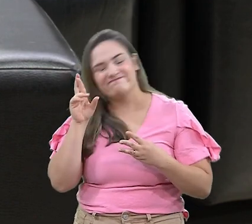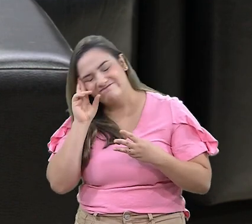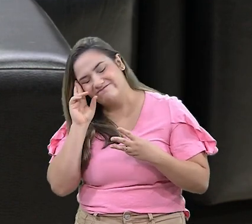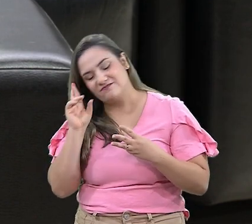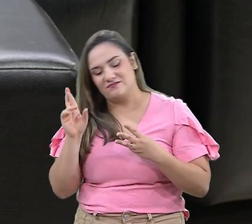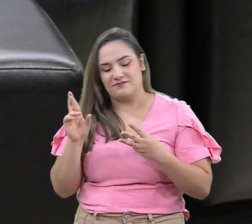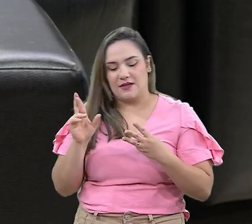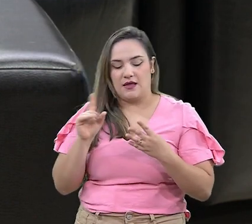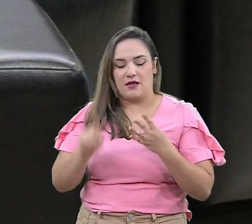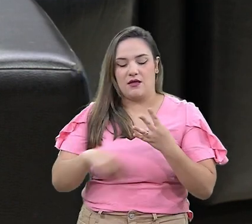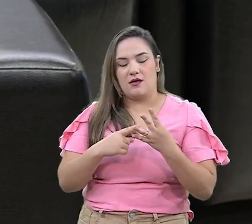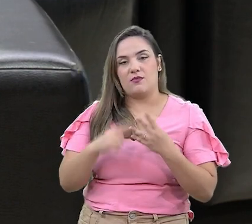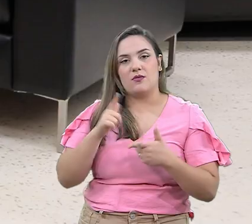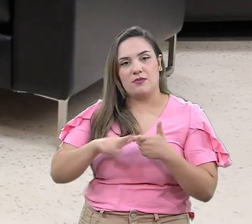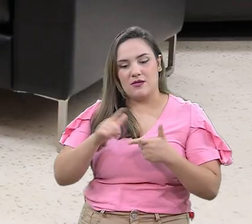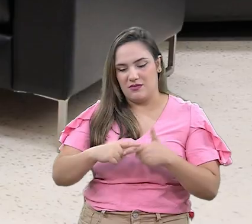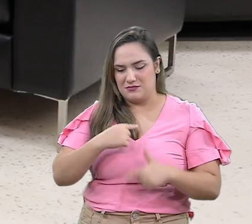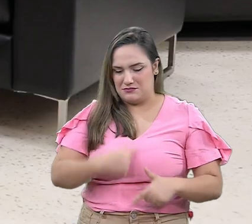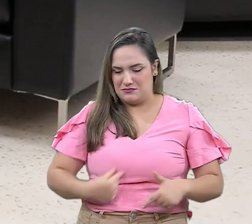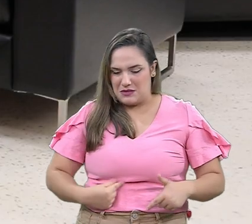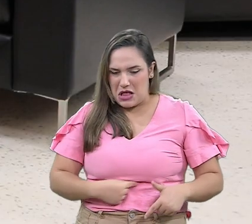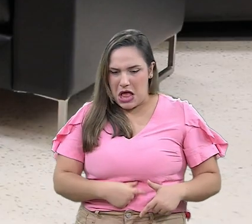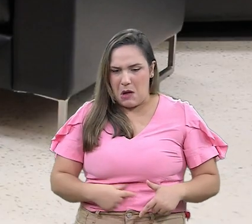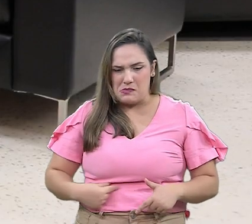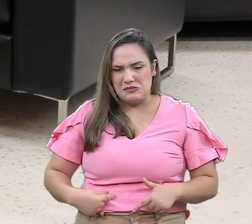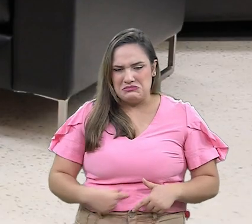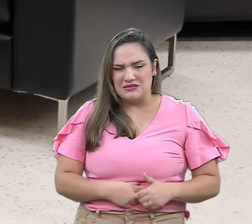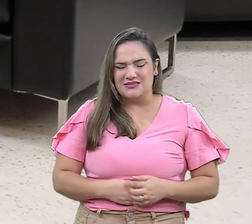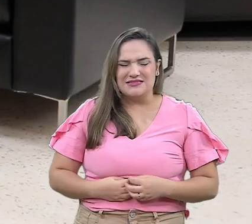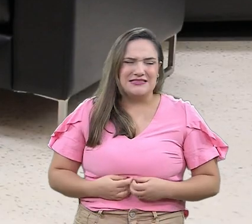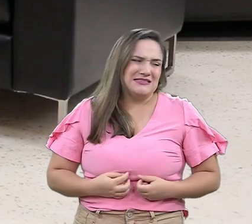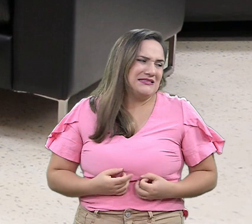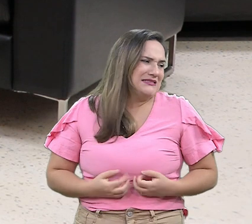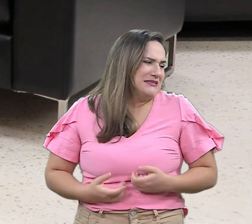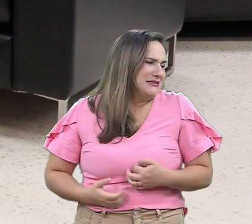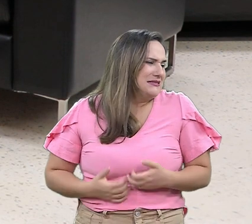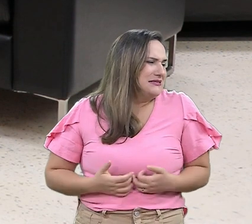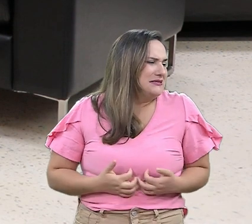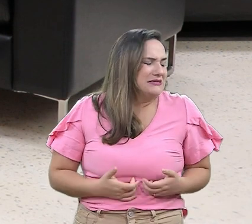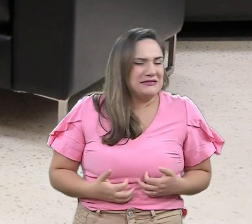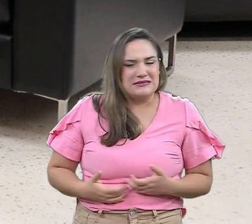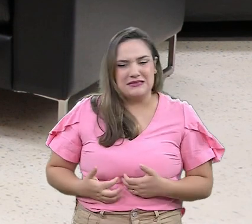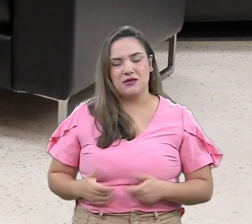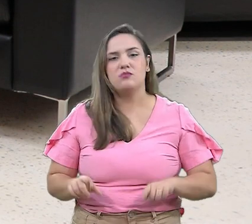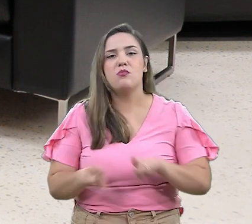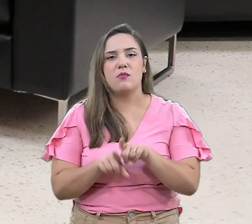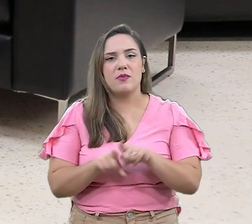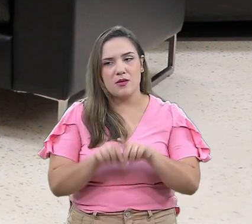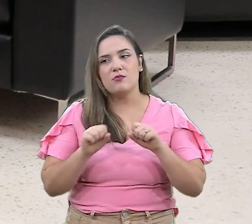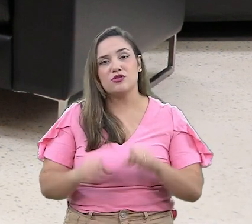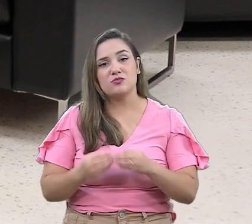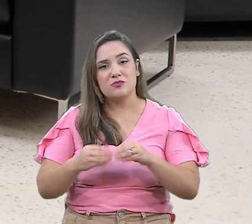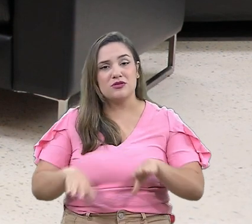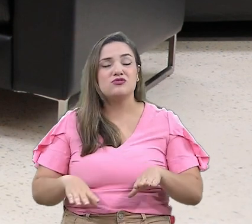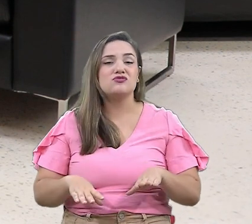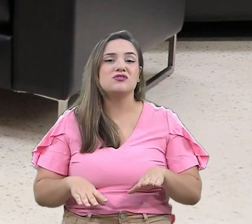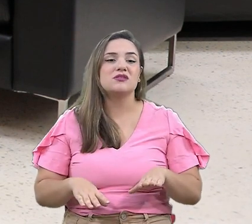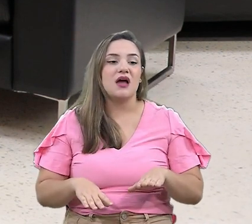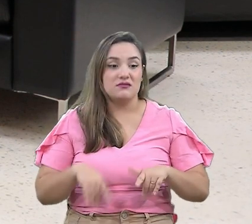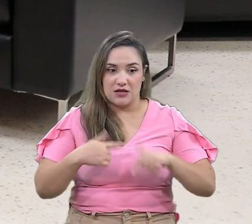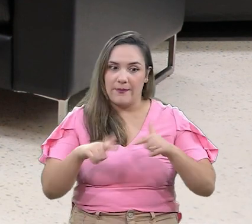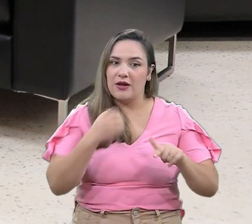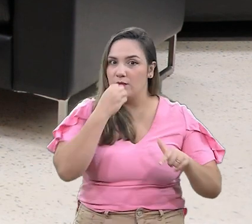problemas gastrointestinais, entre outros, né? Ela também pode ficar afetada na sua